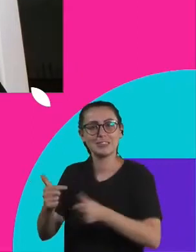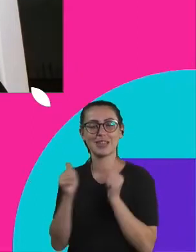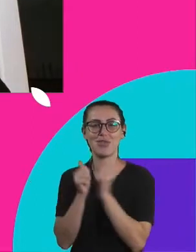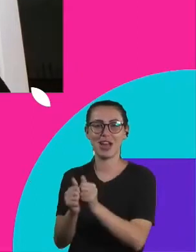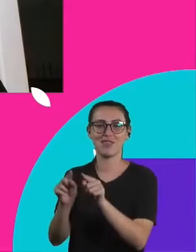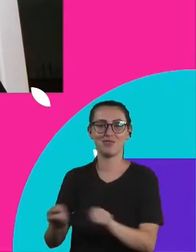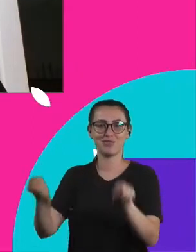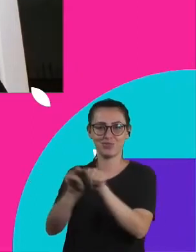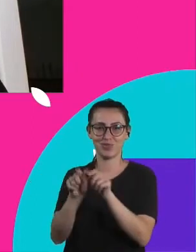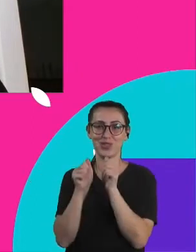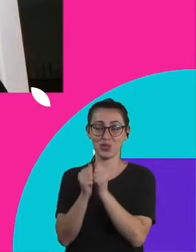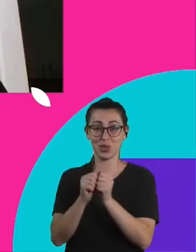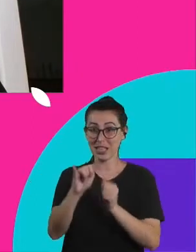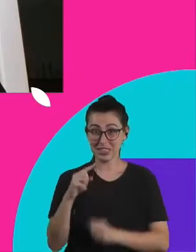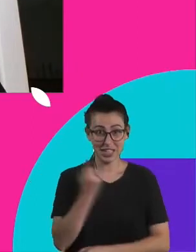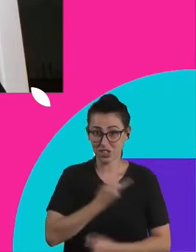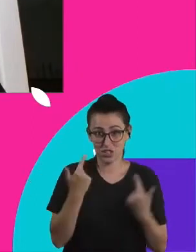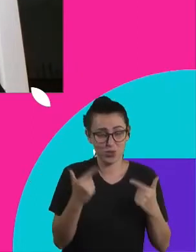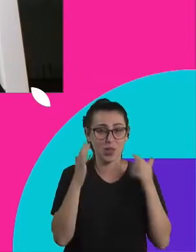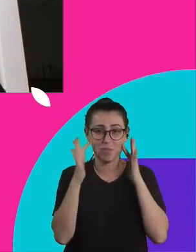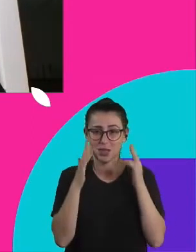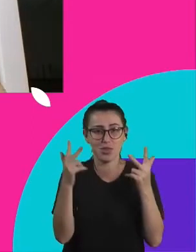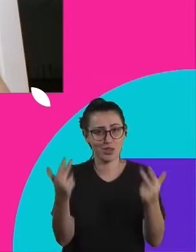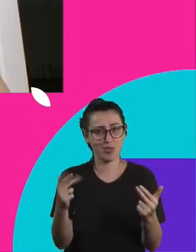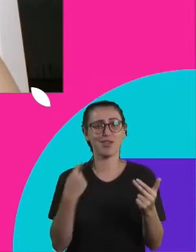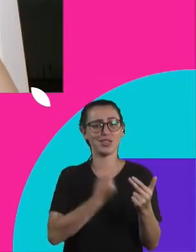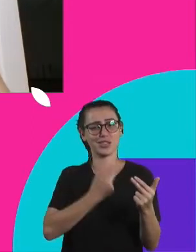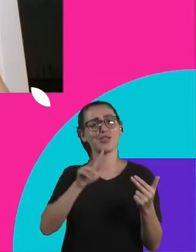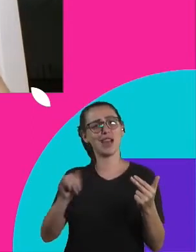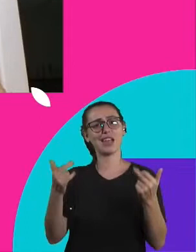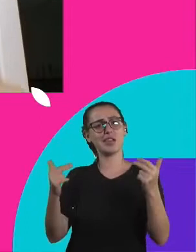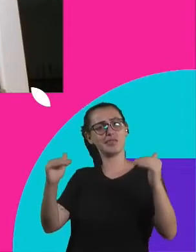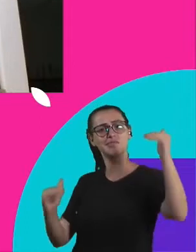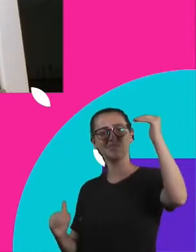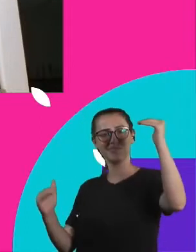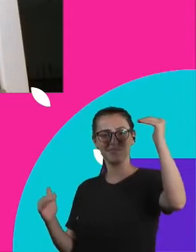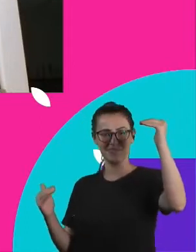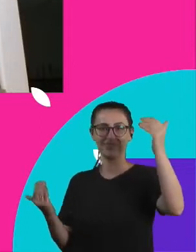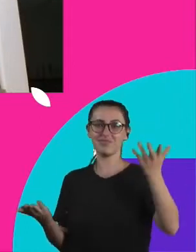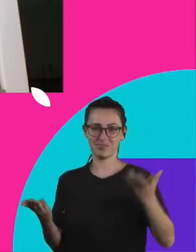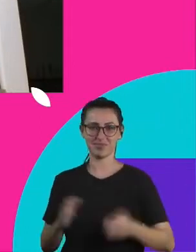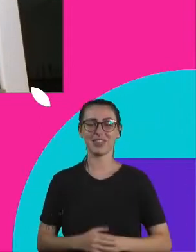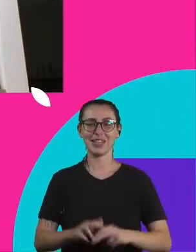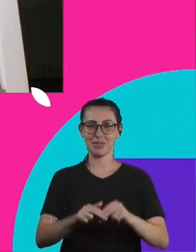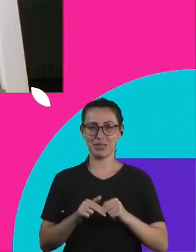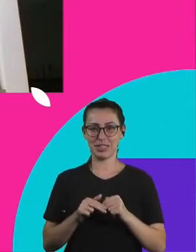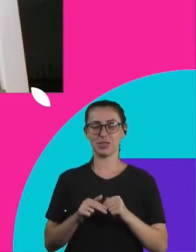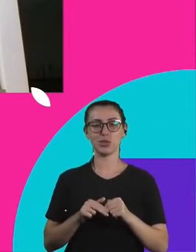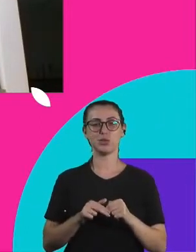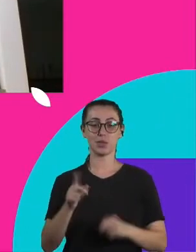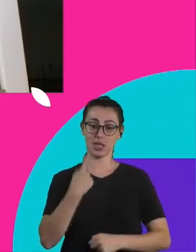só vai continuar aumentando a desigualdade com o discurso do caô social, que é aquela pessoa que diz, olha, eu montei um negócio